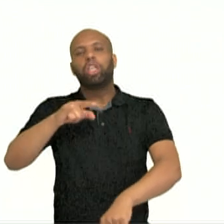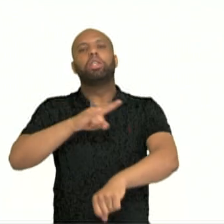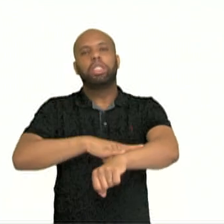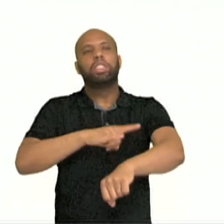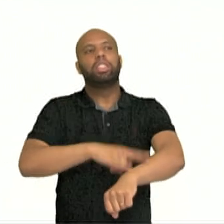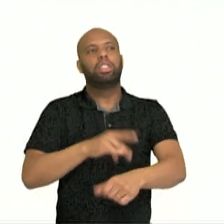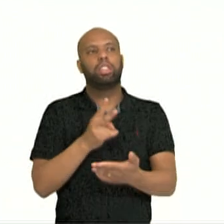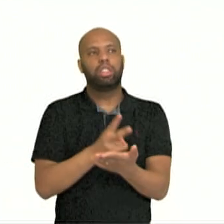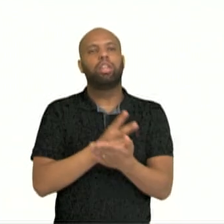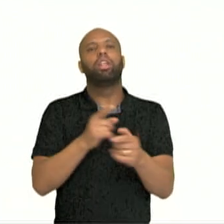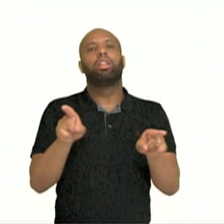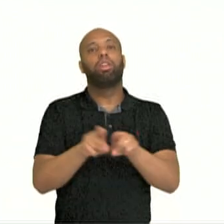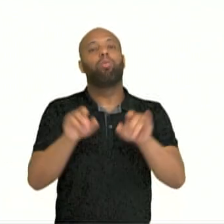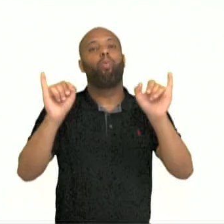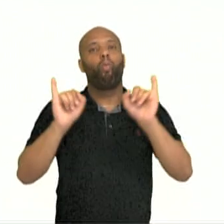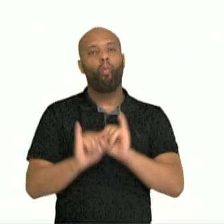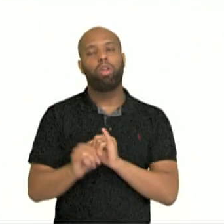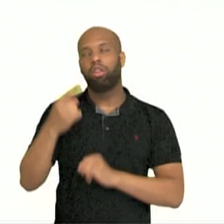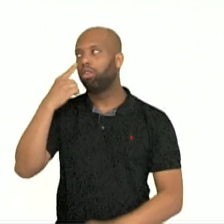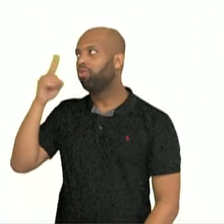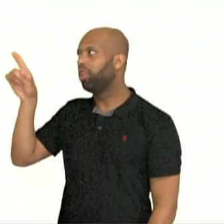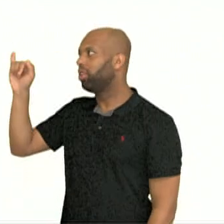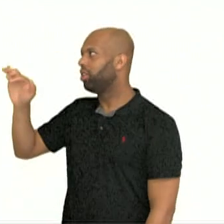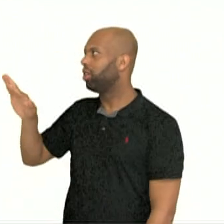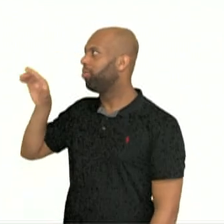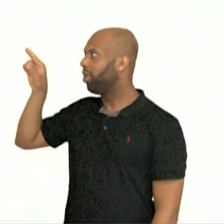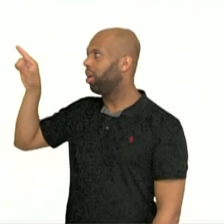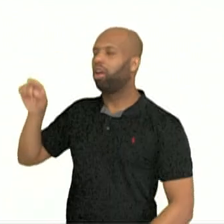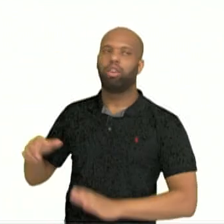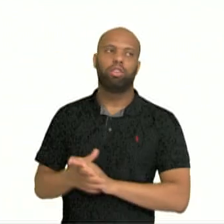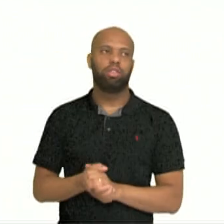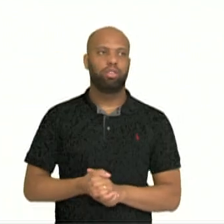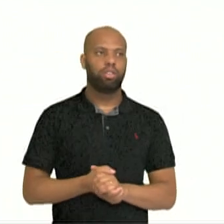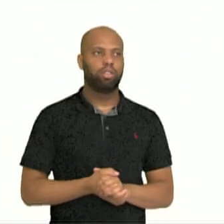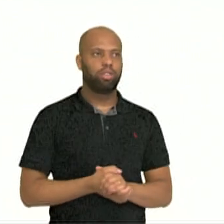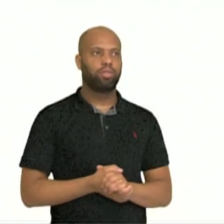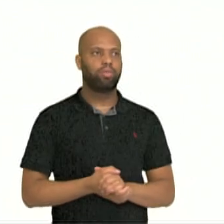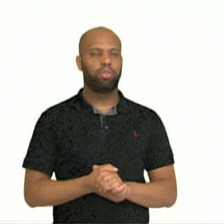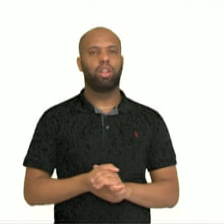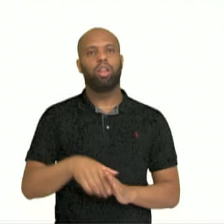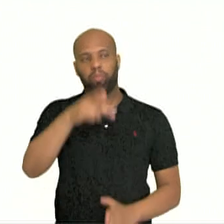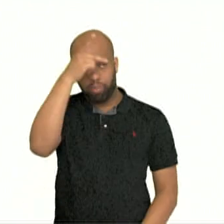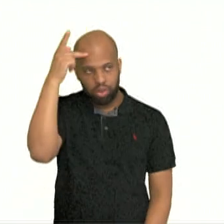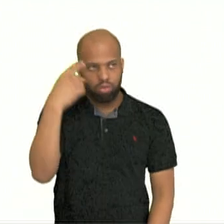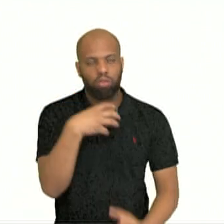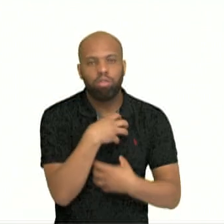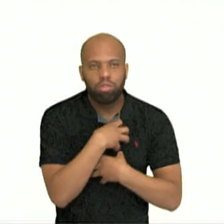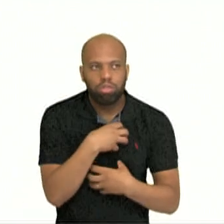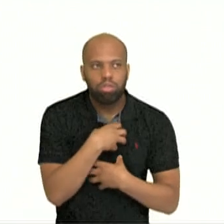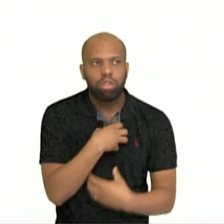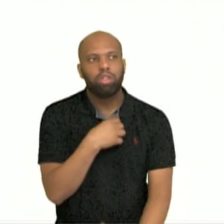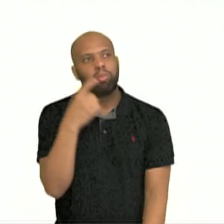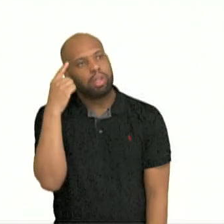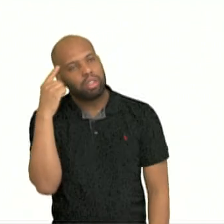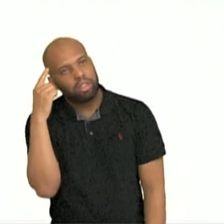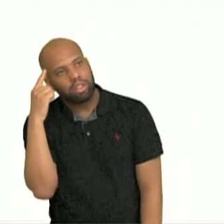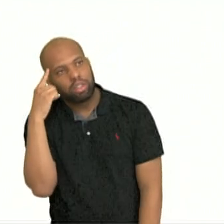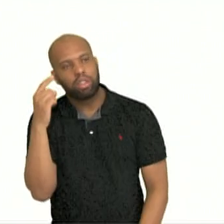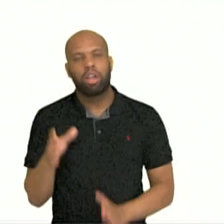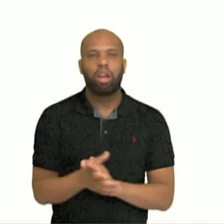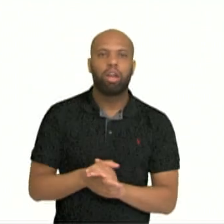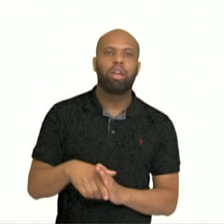temos aqui a figura, né, de uma pessoa, olha só, o indivíduo aqui pensando